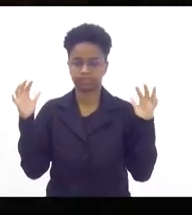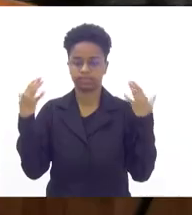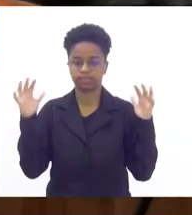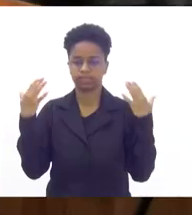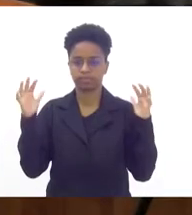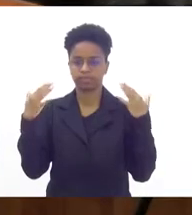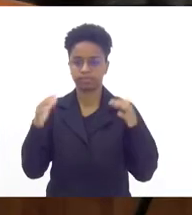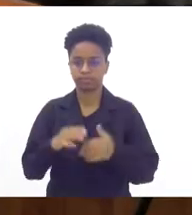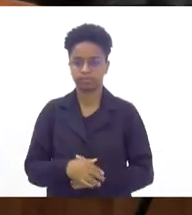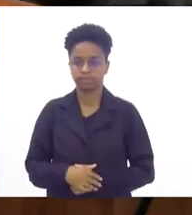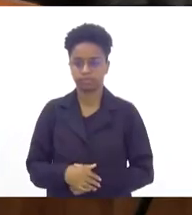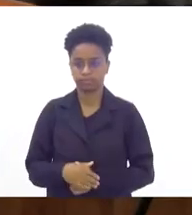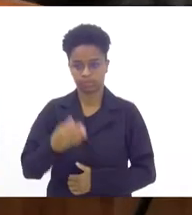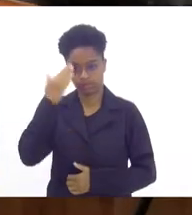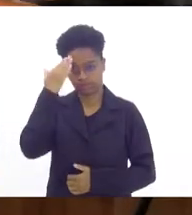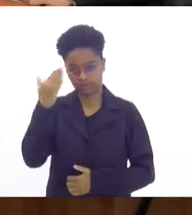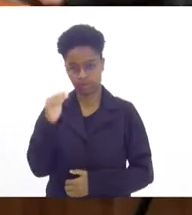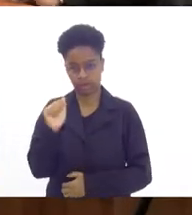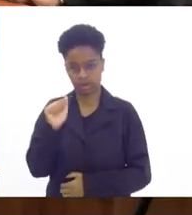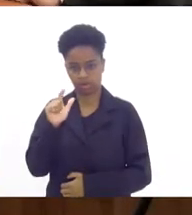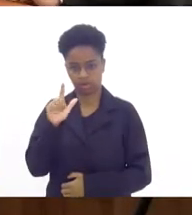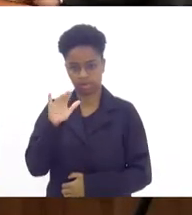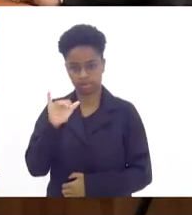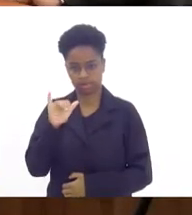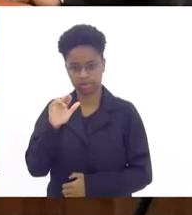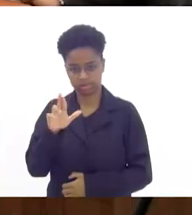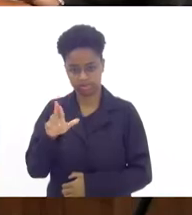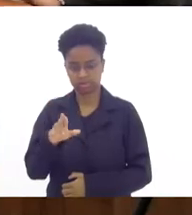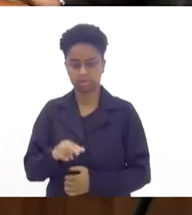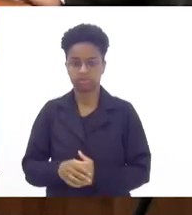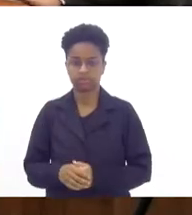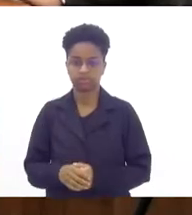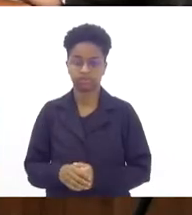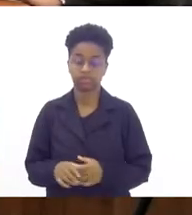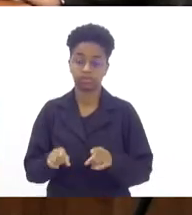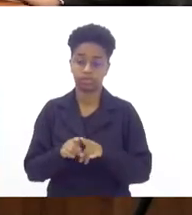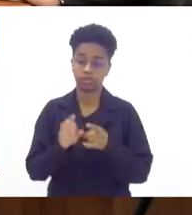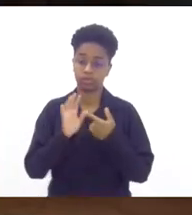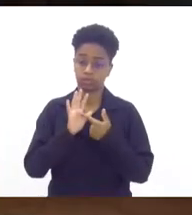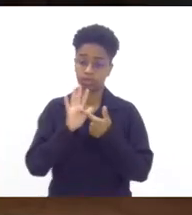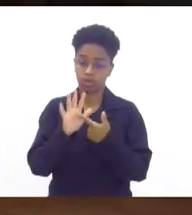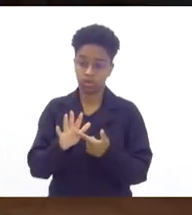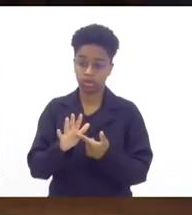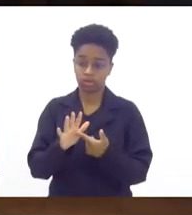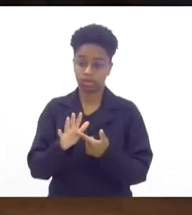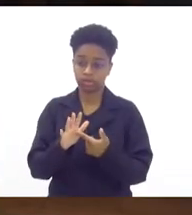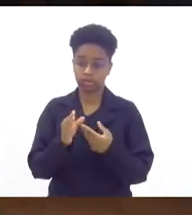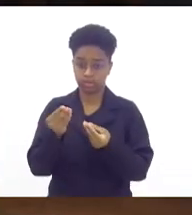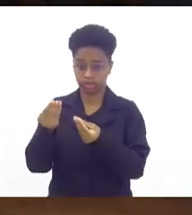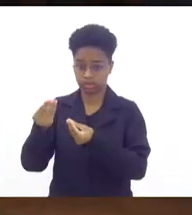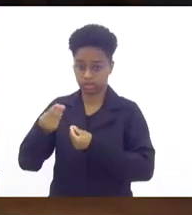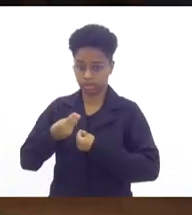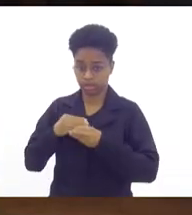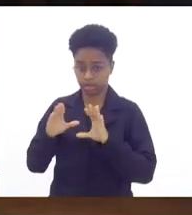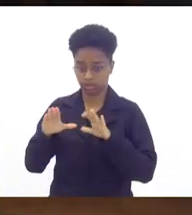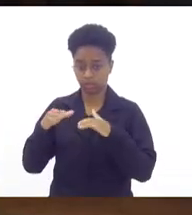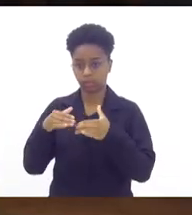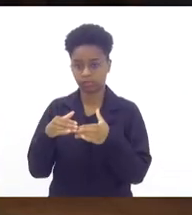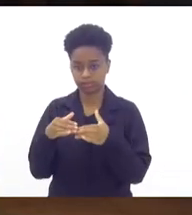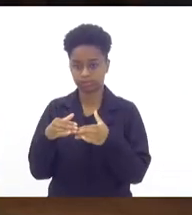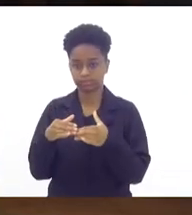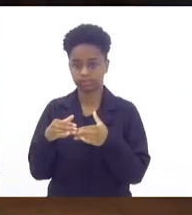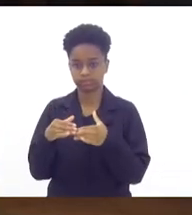obrigado e ele está trazendo aqui deixando conosco com a nossa comissão